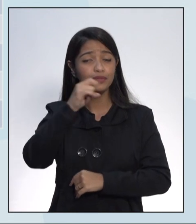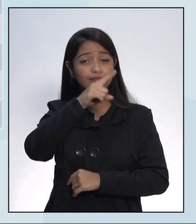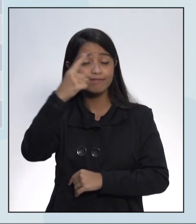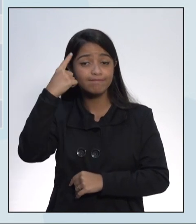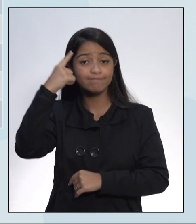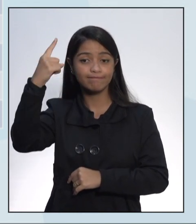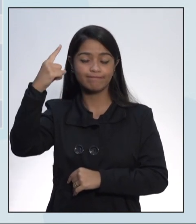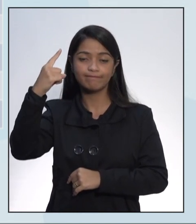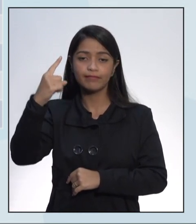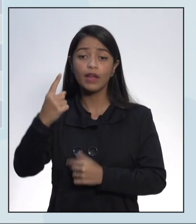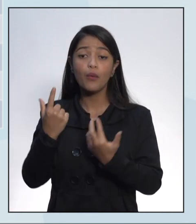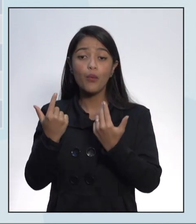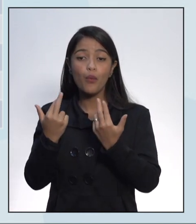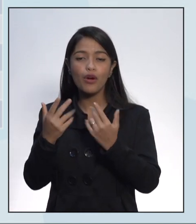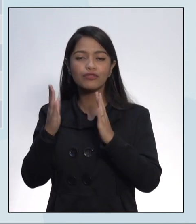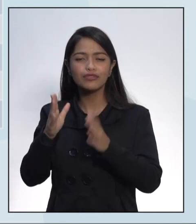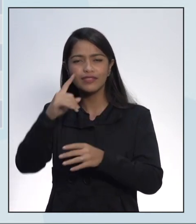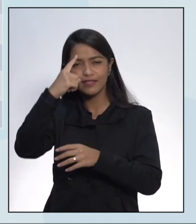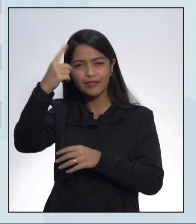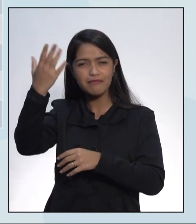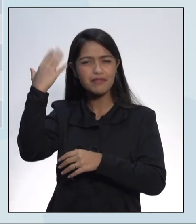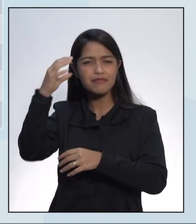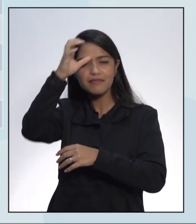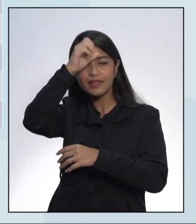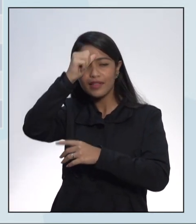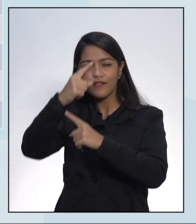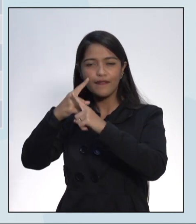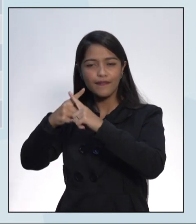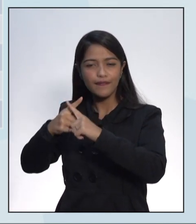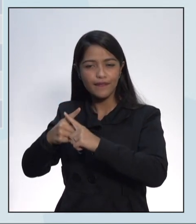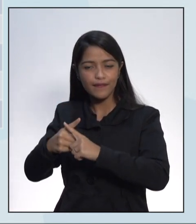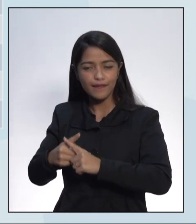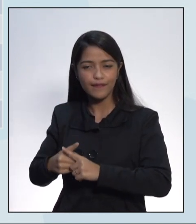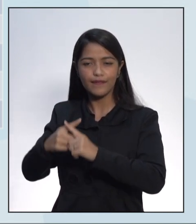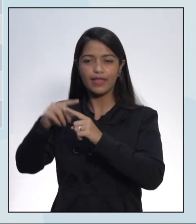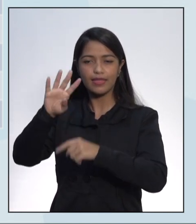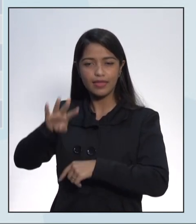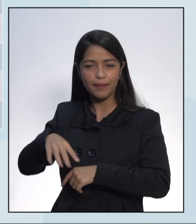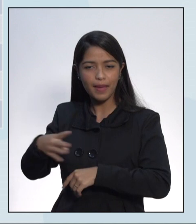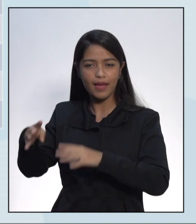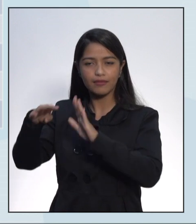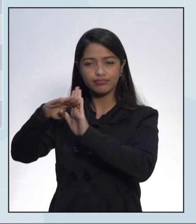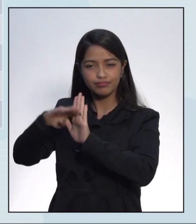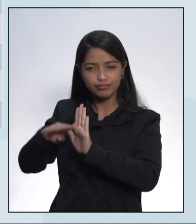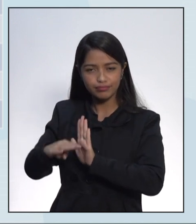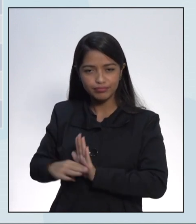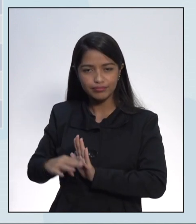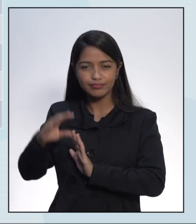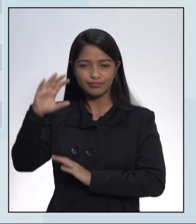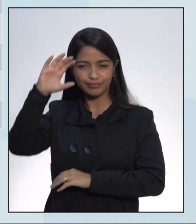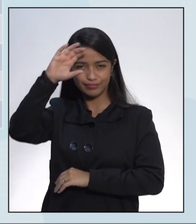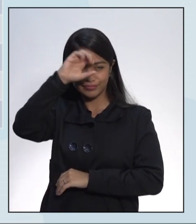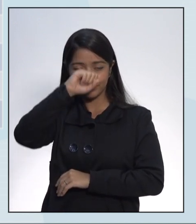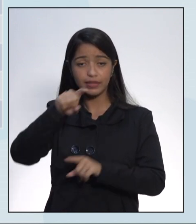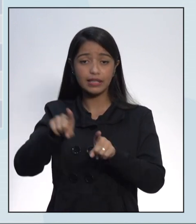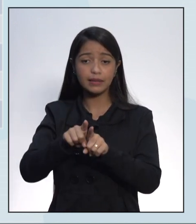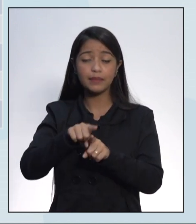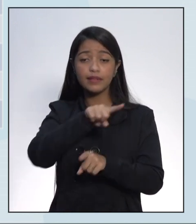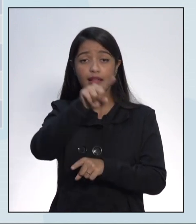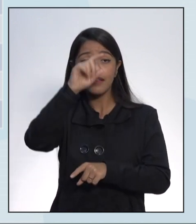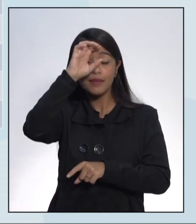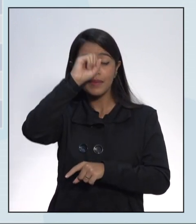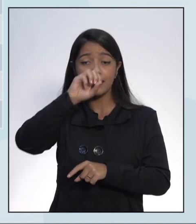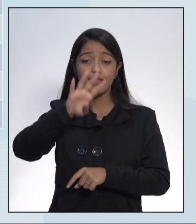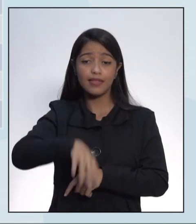que você já está na memória de vocês, né? A ideia também dos quadrados perfeitos e dos cubos perfeitos, que dá muita base para a gente